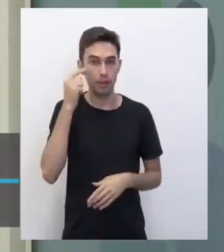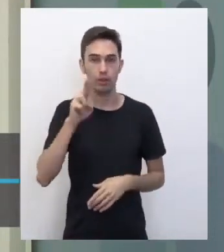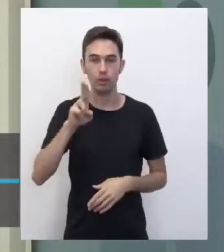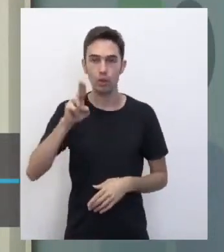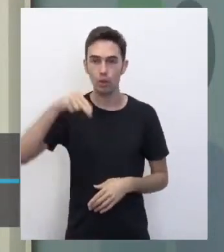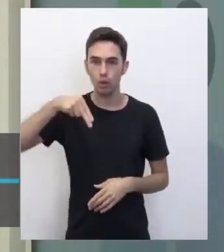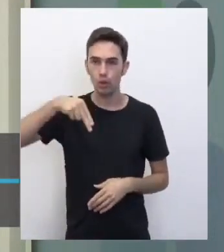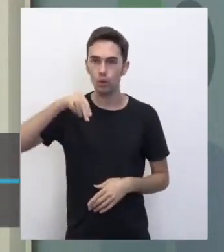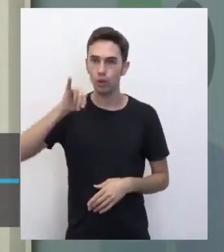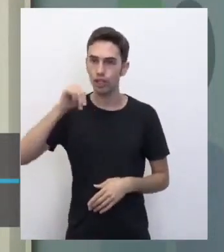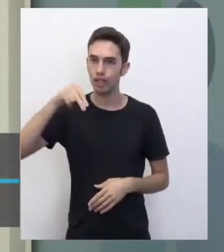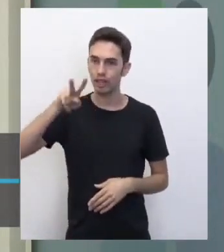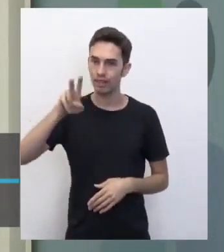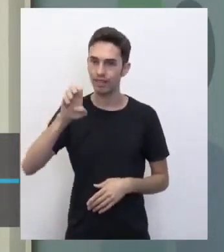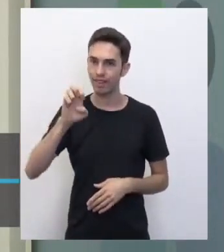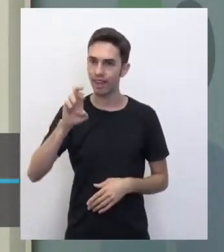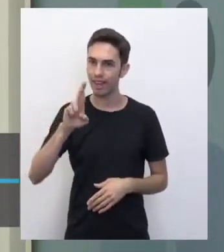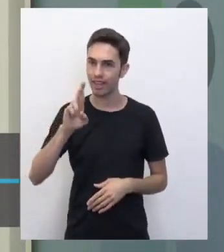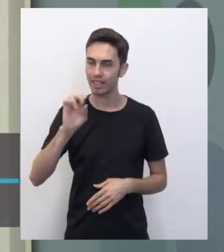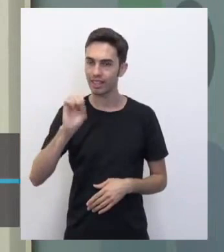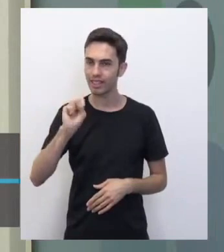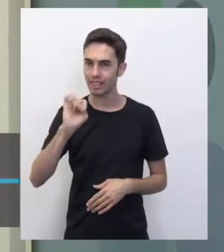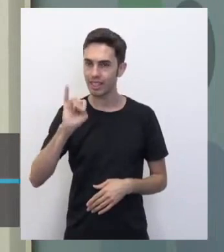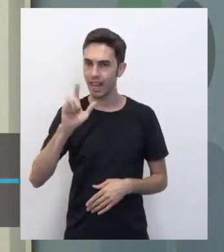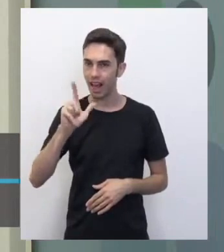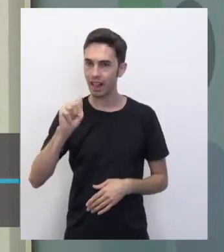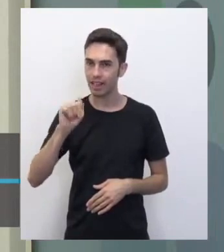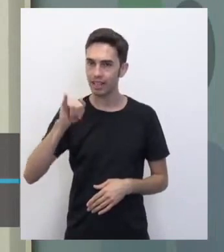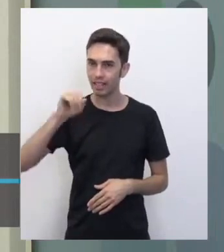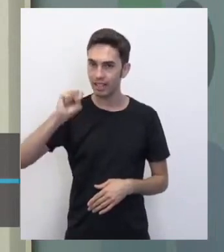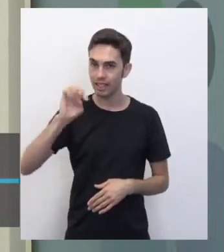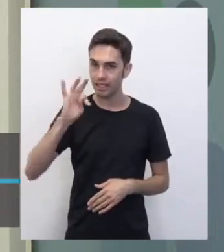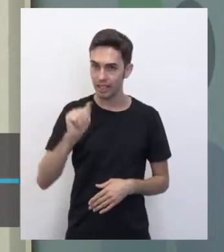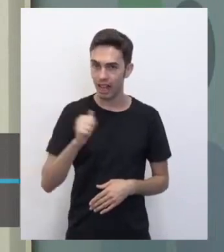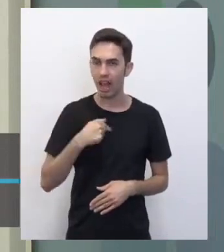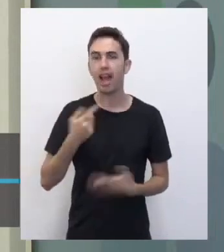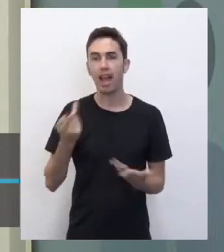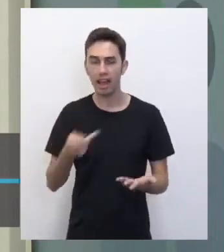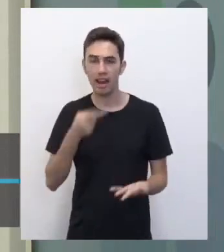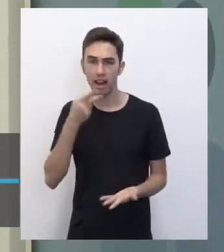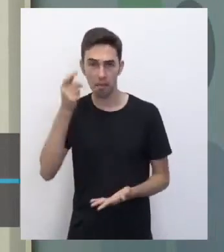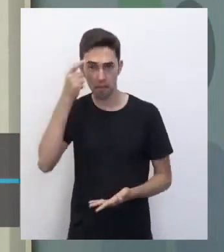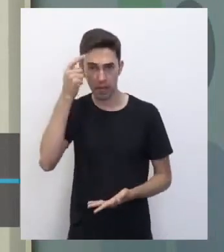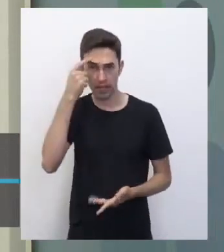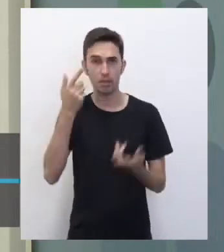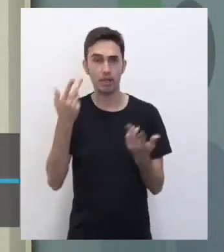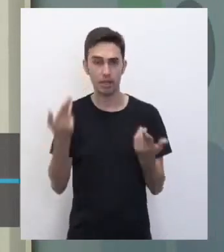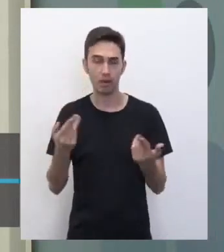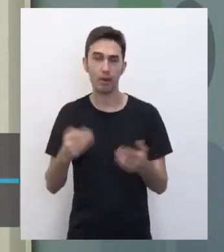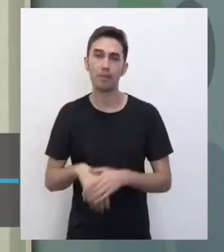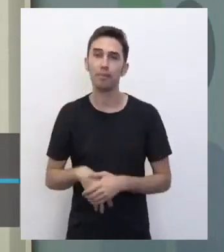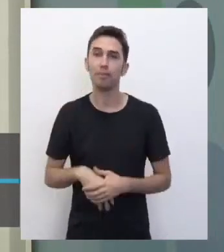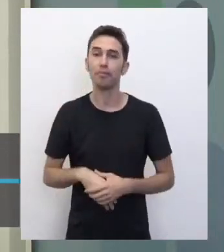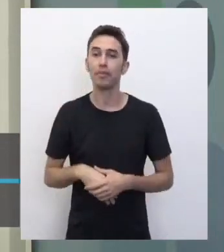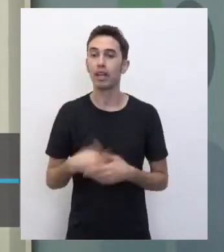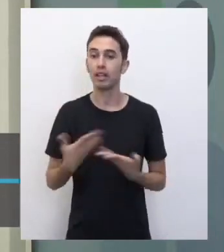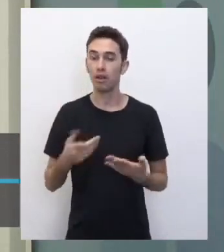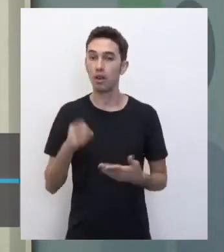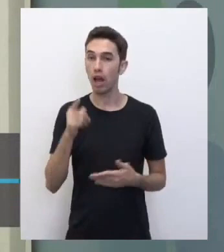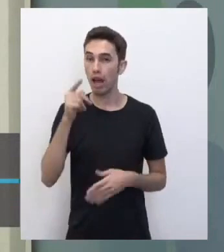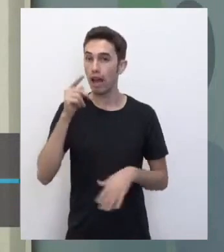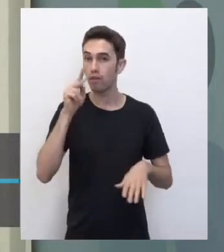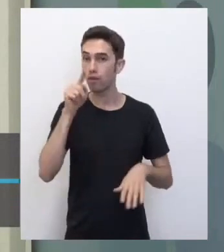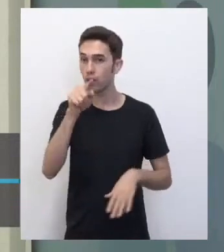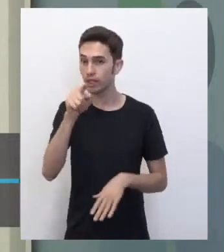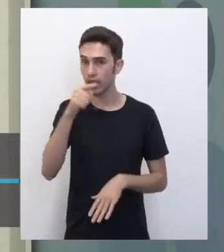dogmáticos, sem, como eu falei, fazer qualquer rotulação aqui de quem está certo ou quem está errado. Mas partindo da sua perspectiva de mundo, como